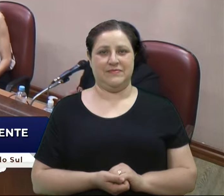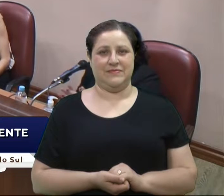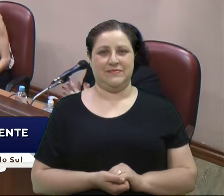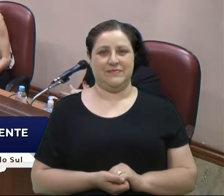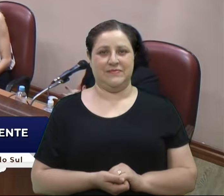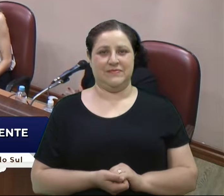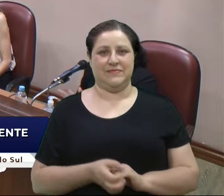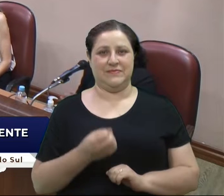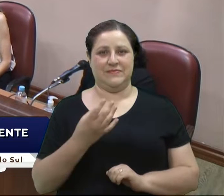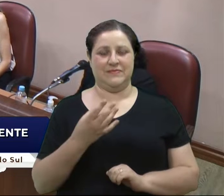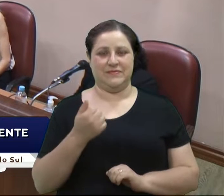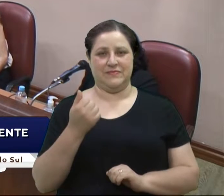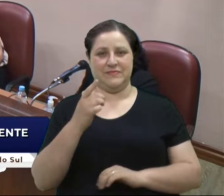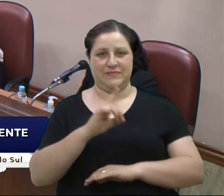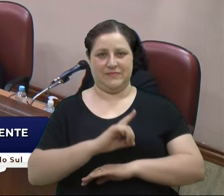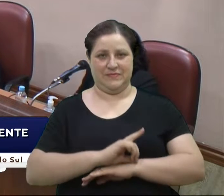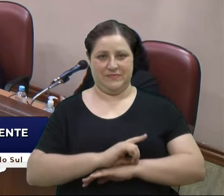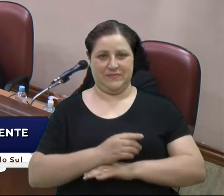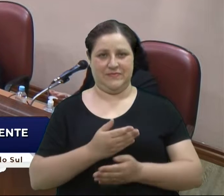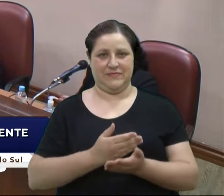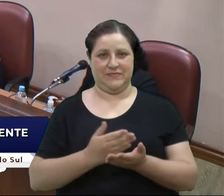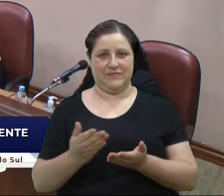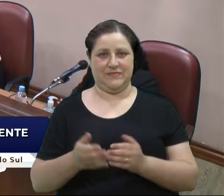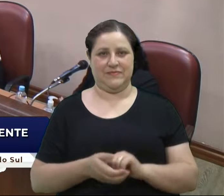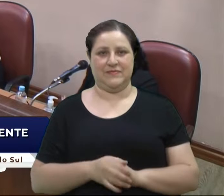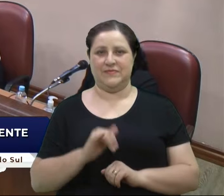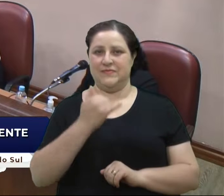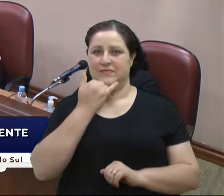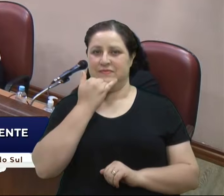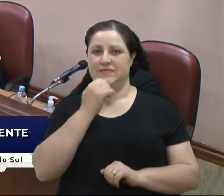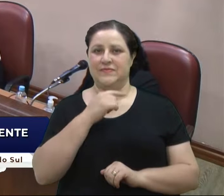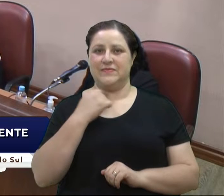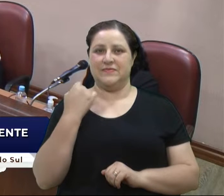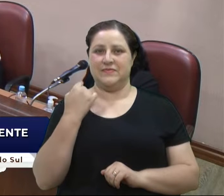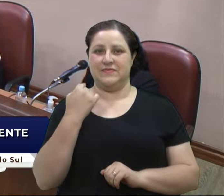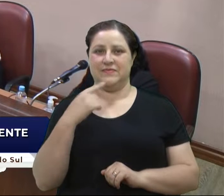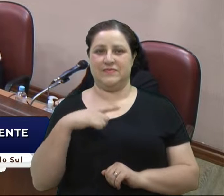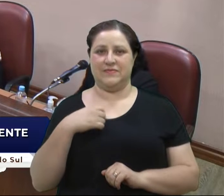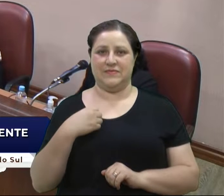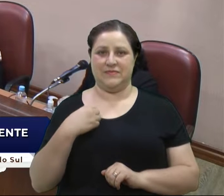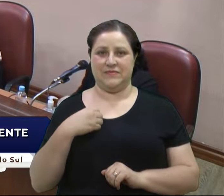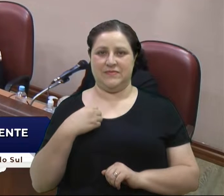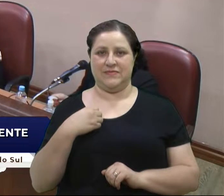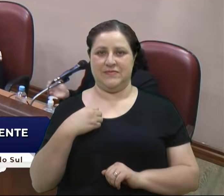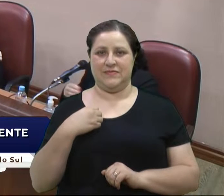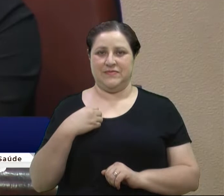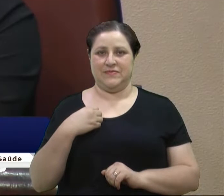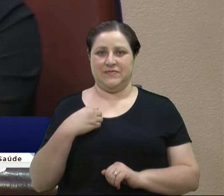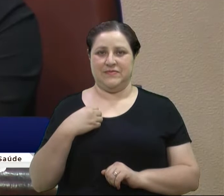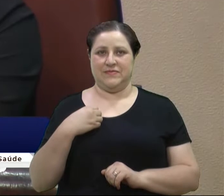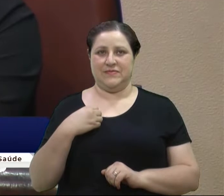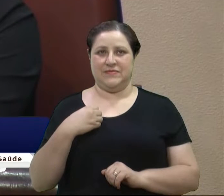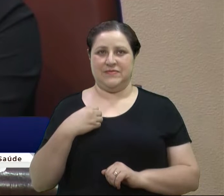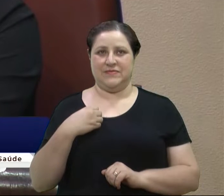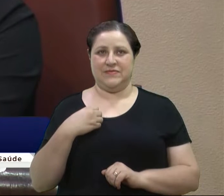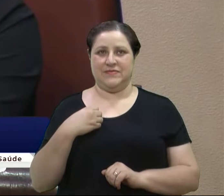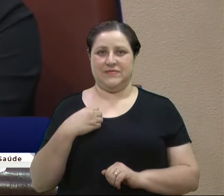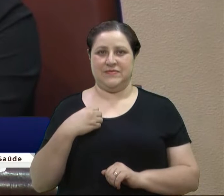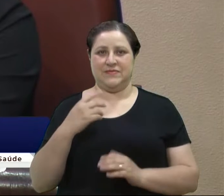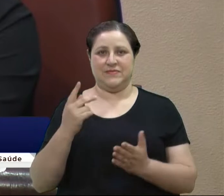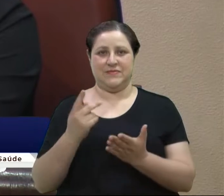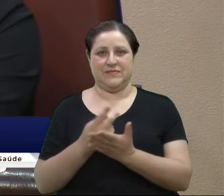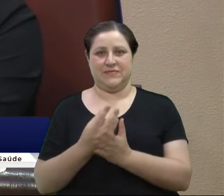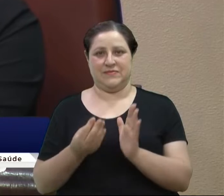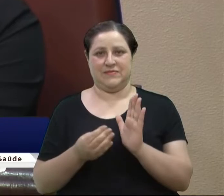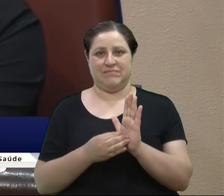Bom, inicialmente, bom dia. Peço desculpas pelo meu atraso. Eu havia, de maneira precipitada, anotado às